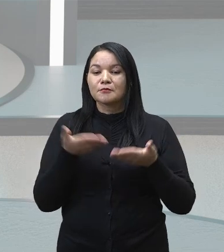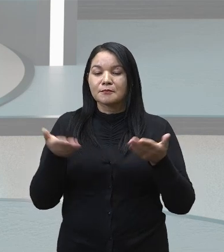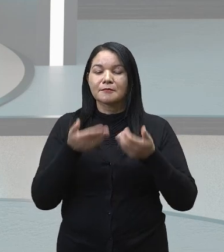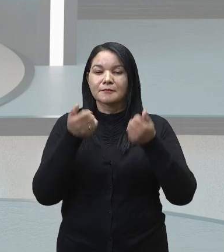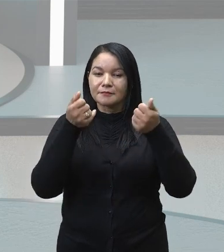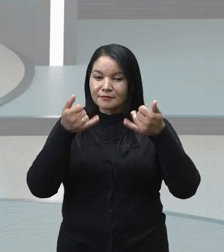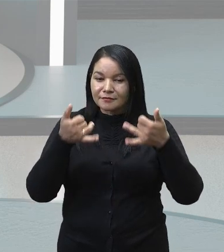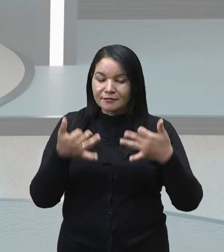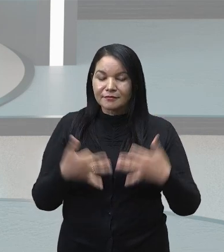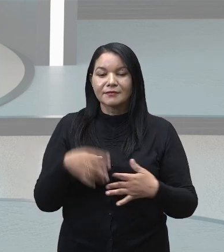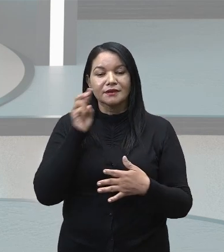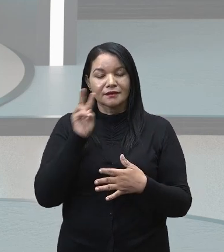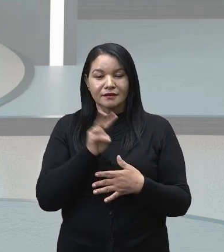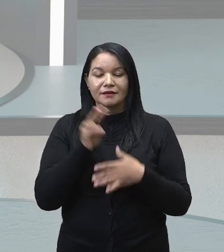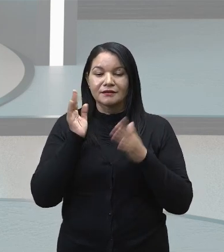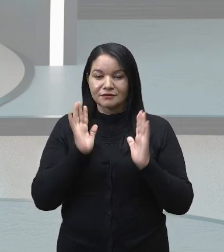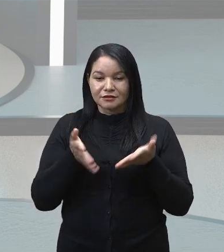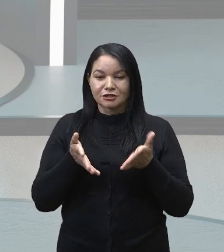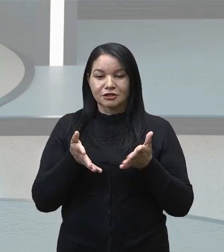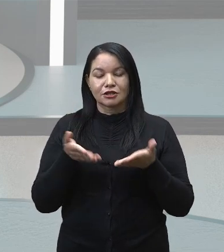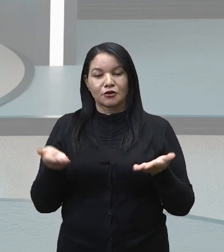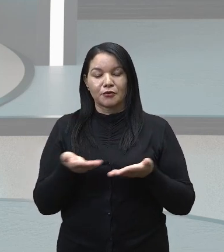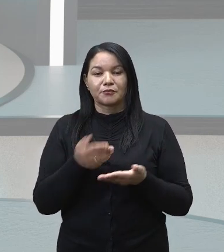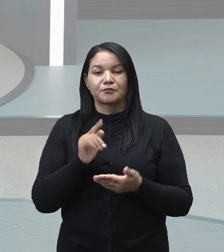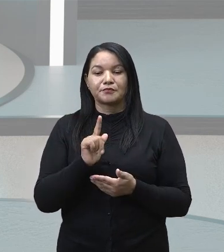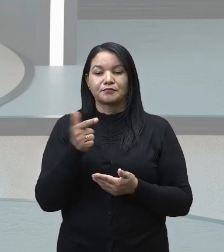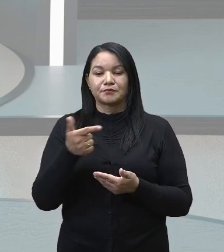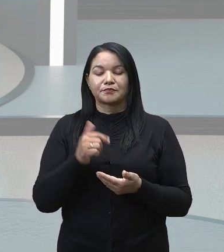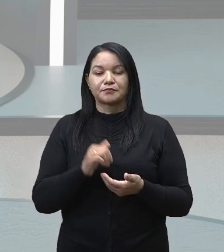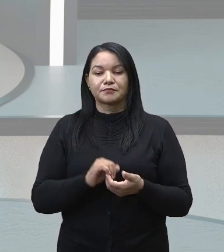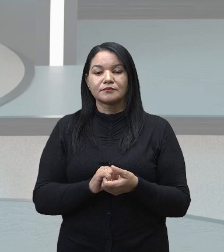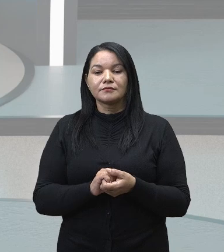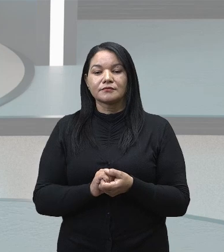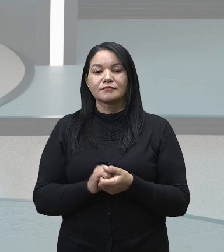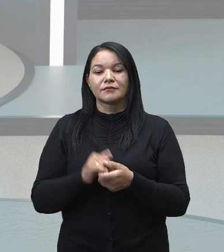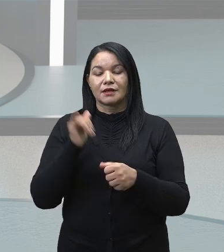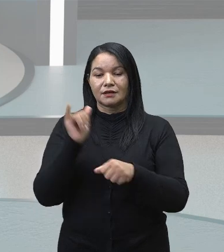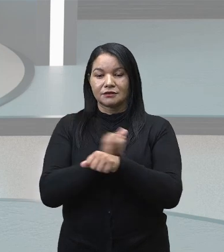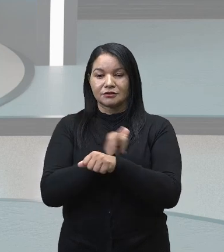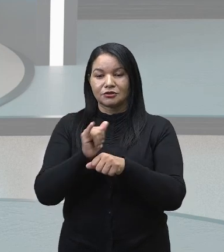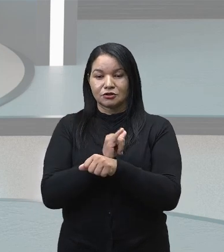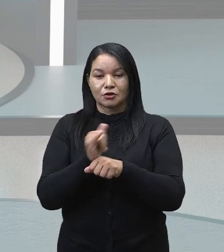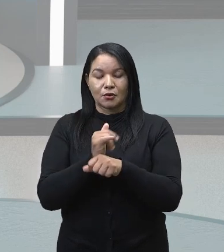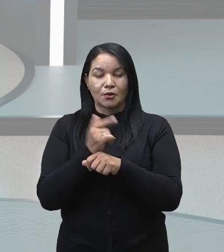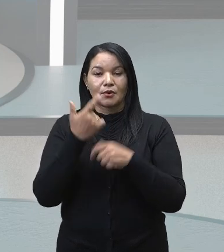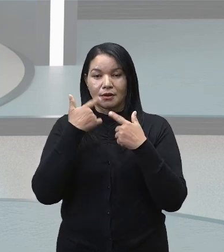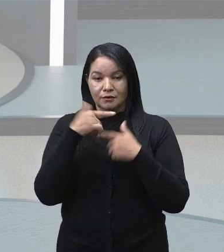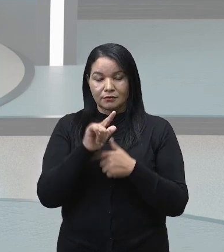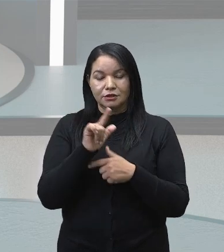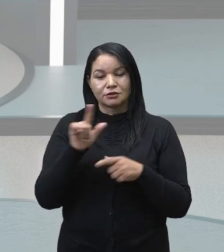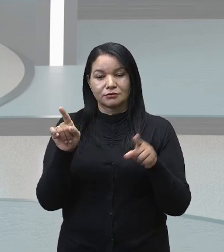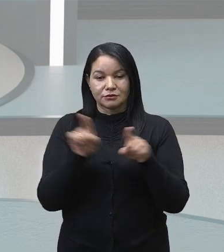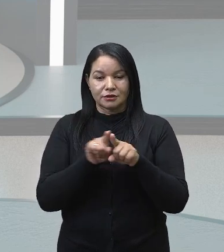explicado e visualizado, nós vamos ver um pouquinho sobre os recursos linguísticos que são